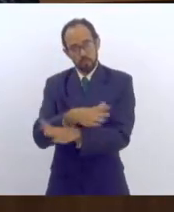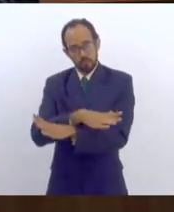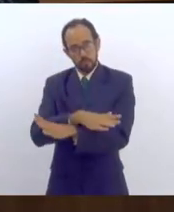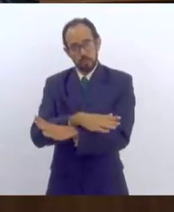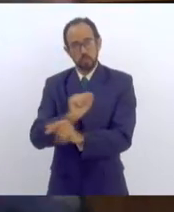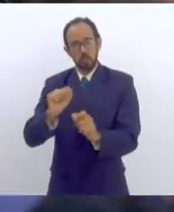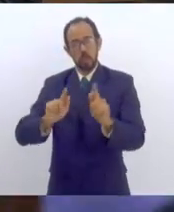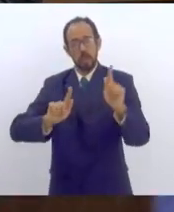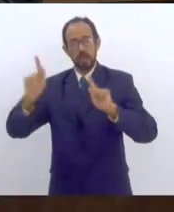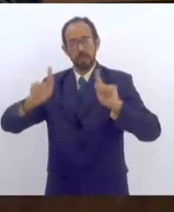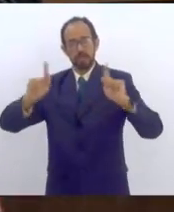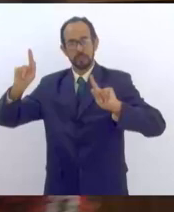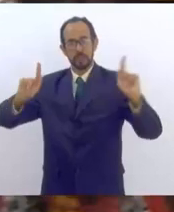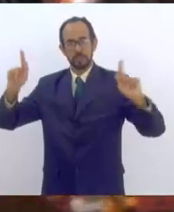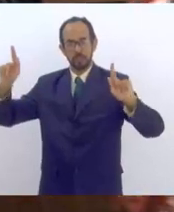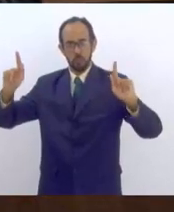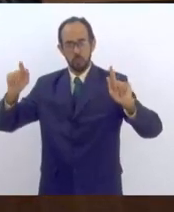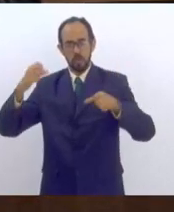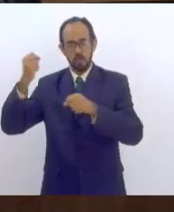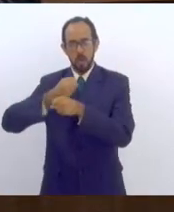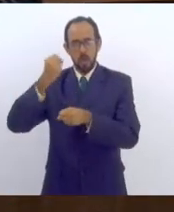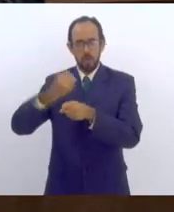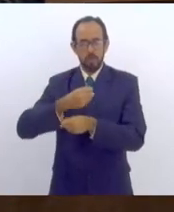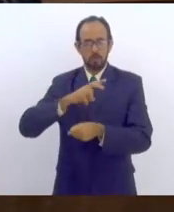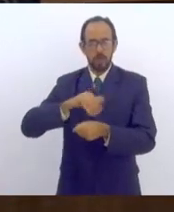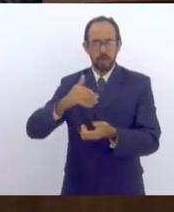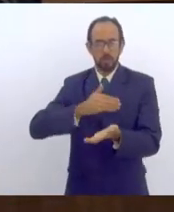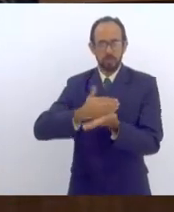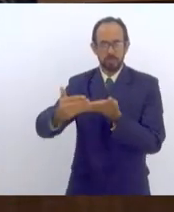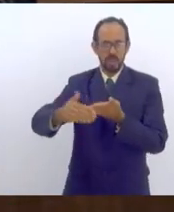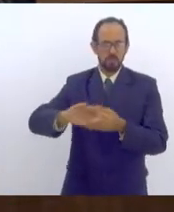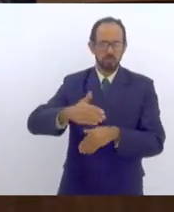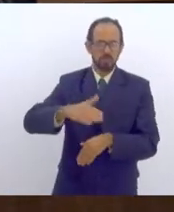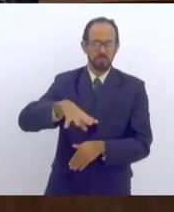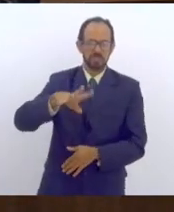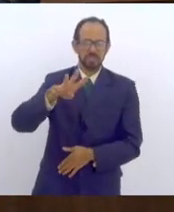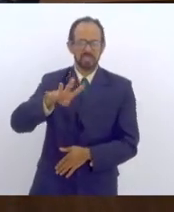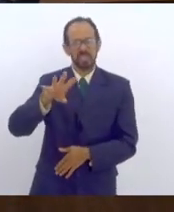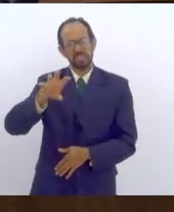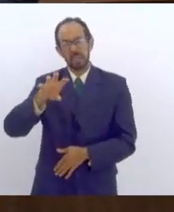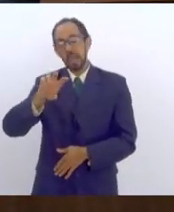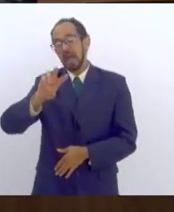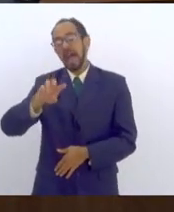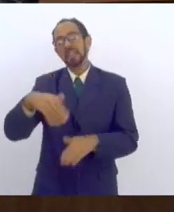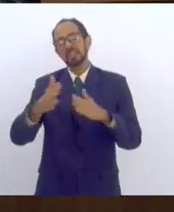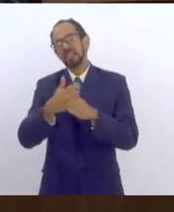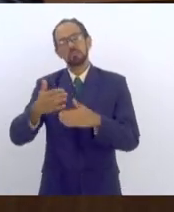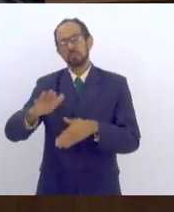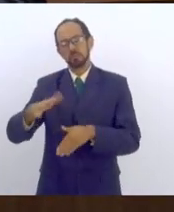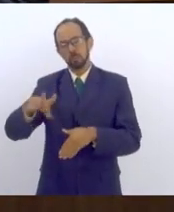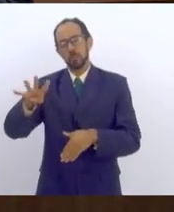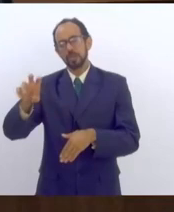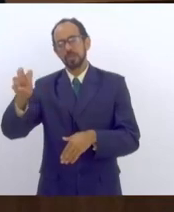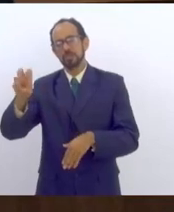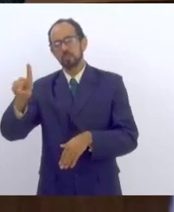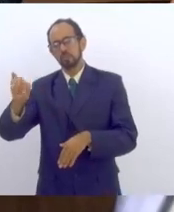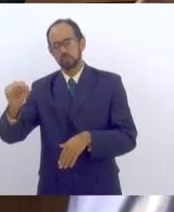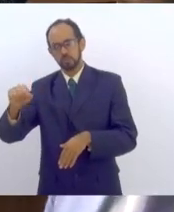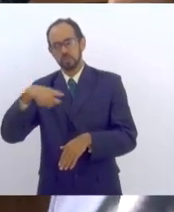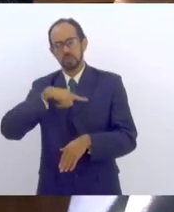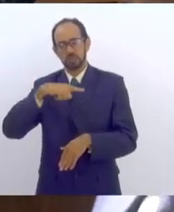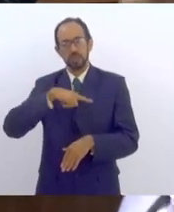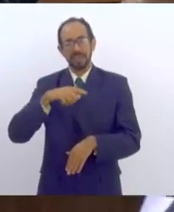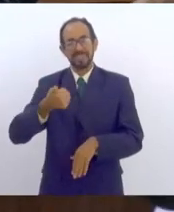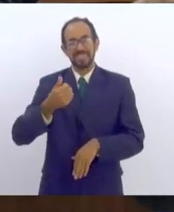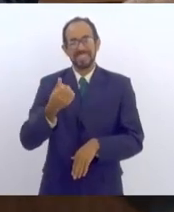licitação, uma obra que deve se iniciar ainda nos próximos 30 ou 45 dias, e que contempla uma ciclovia com 16